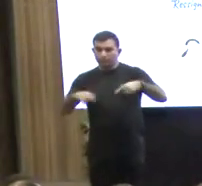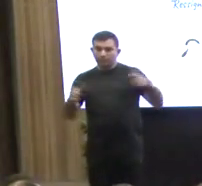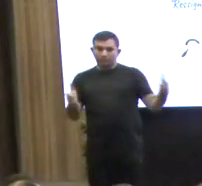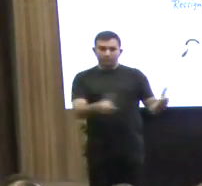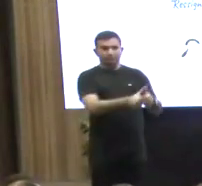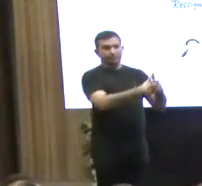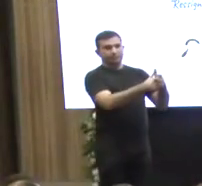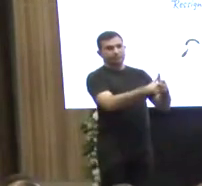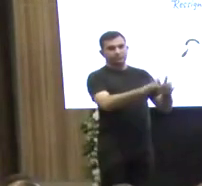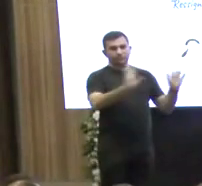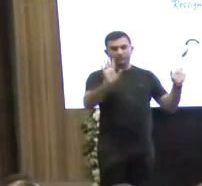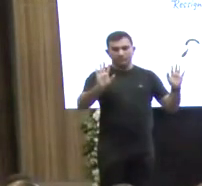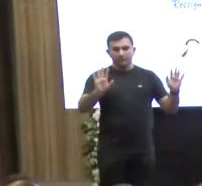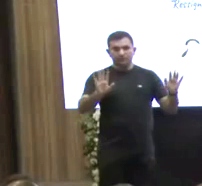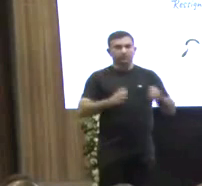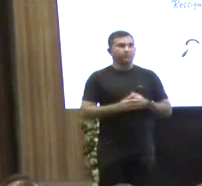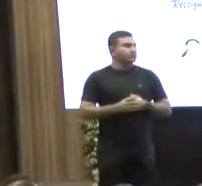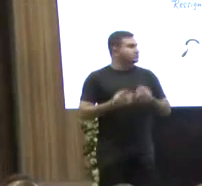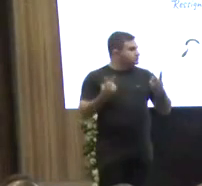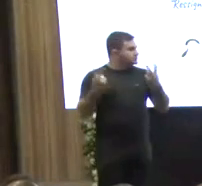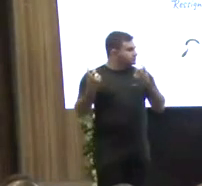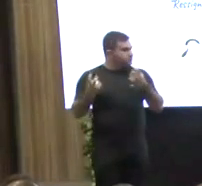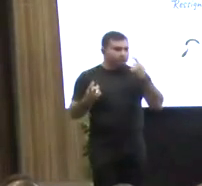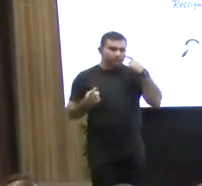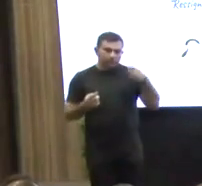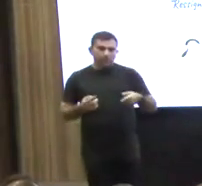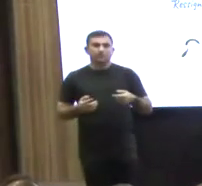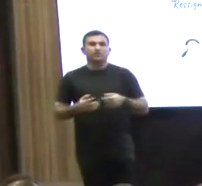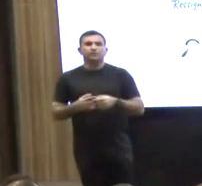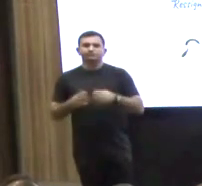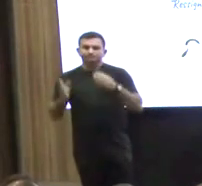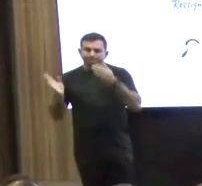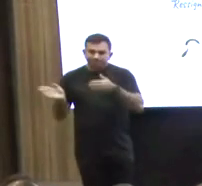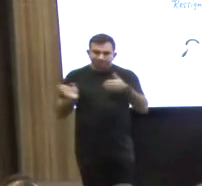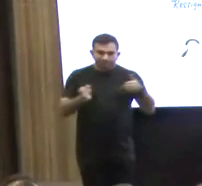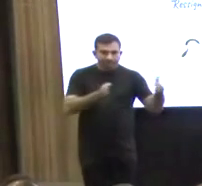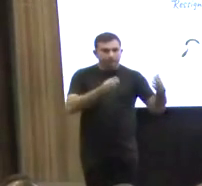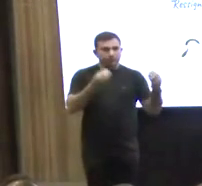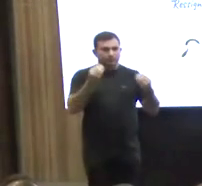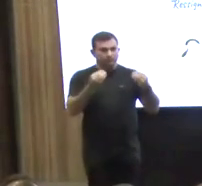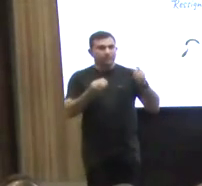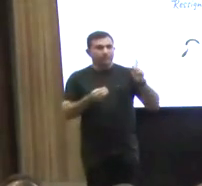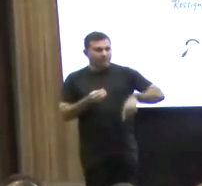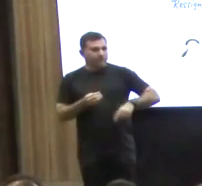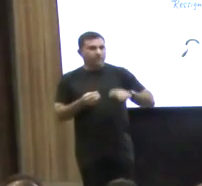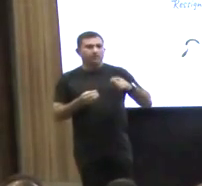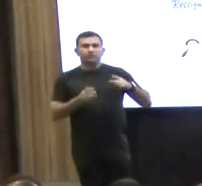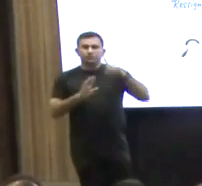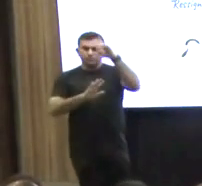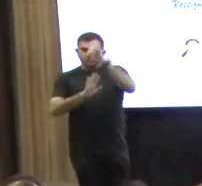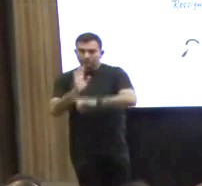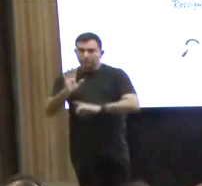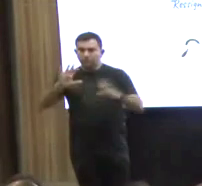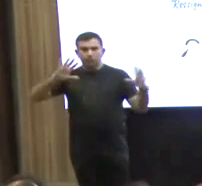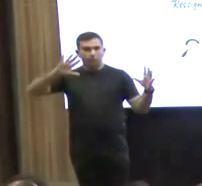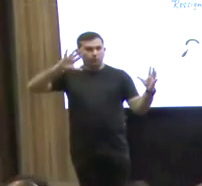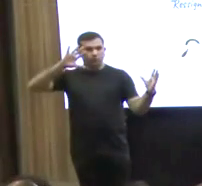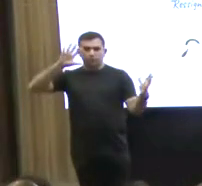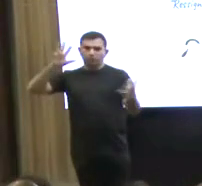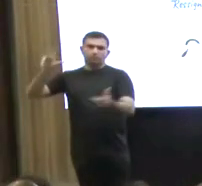qualidade na escola se a escola continuar sendo um espaço de discriminação. É isso que eu quero dizer. Não em favor de